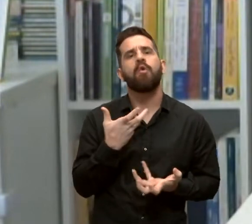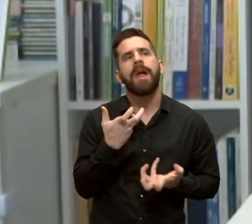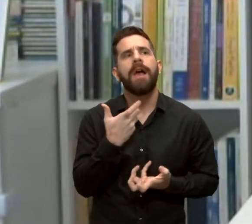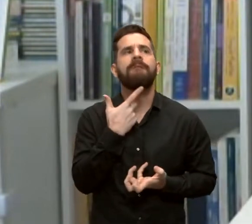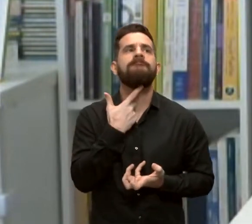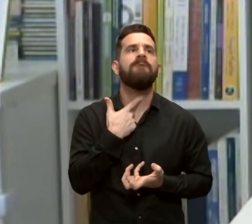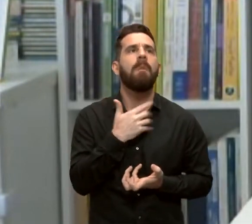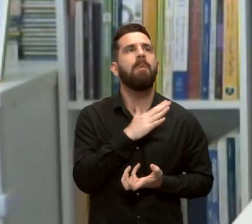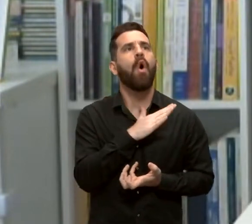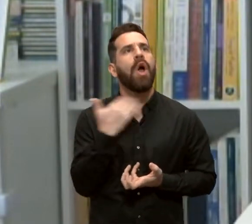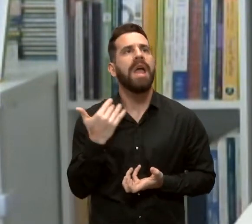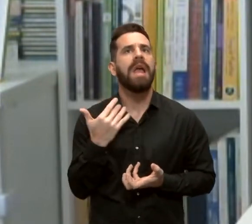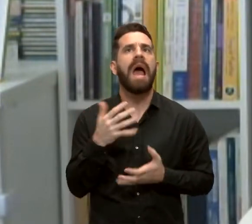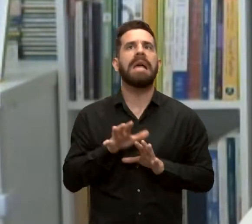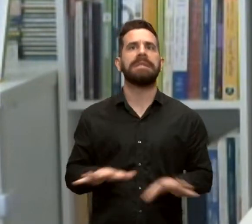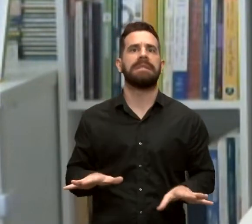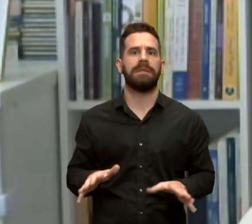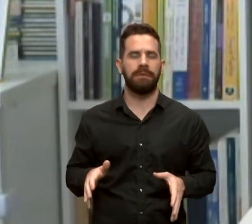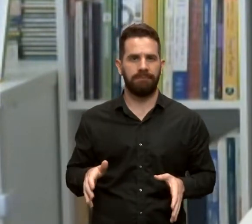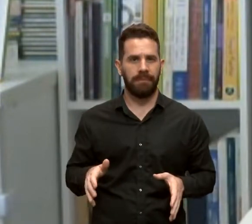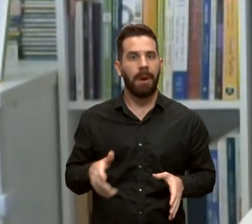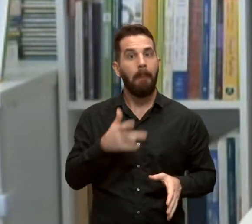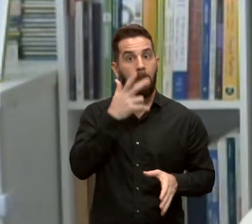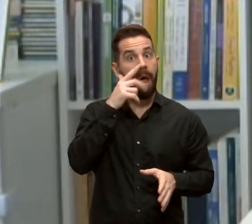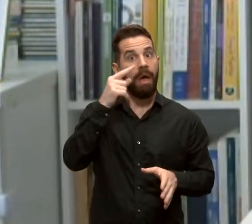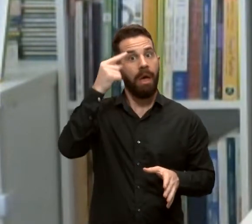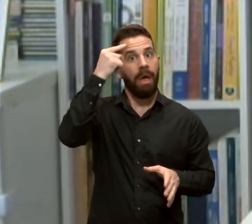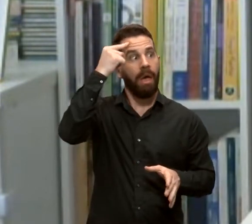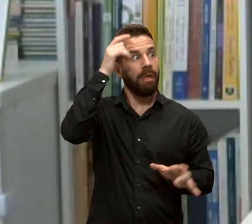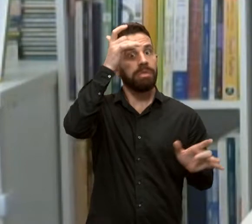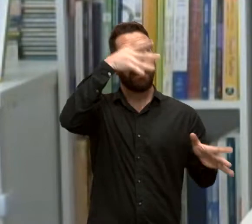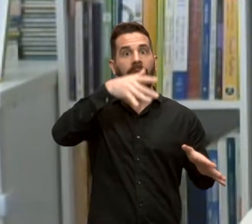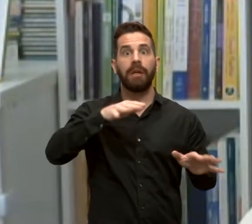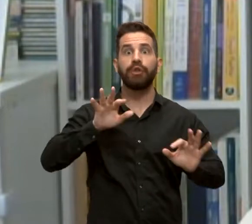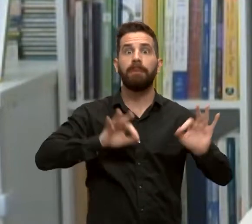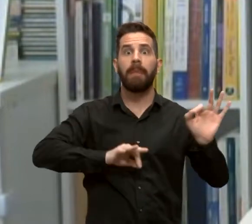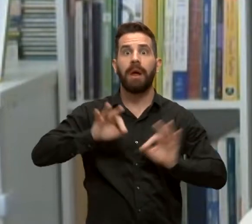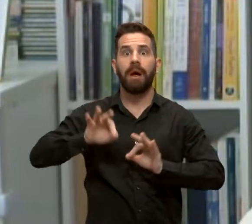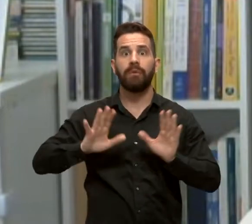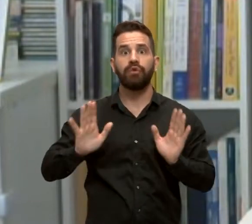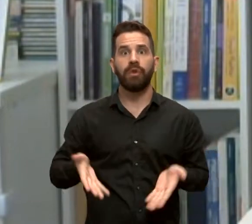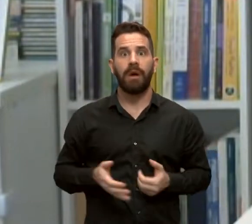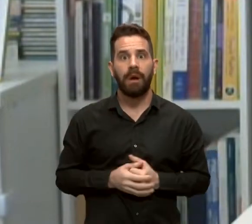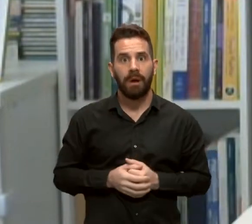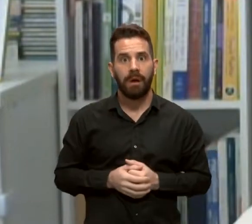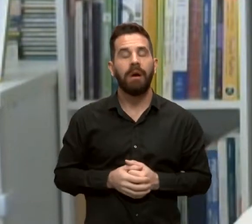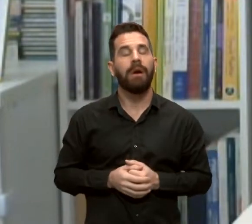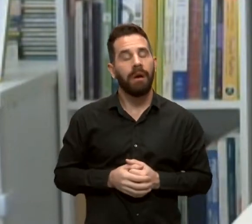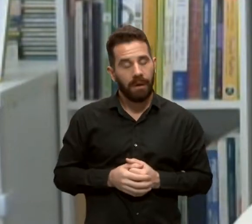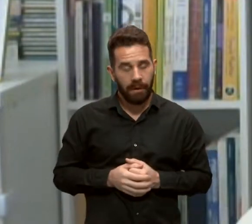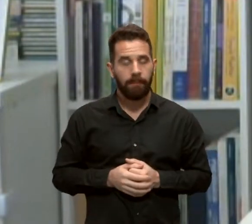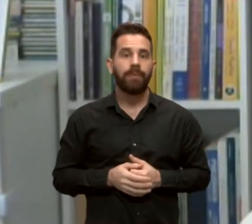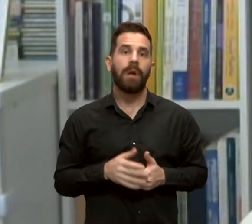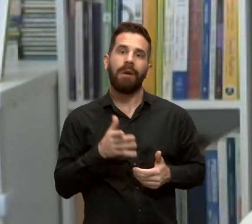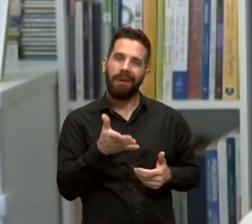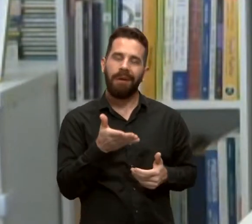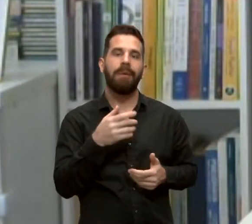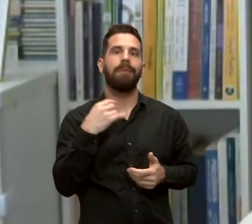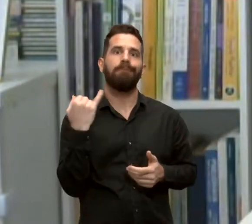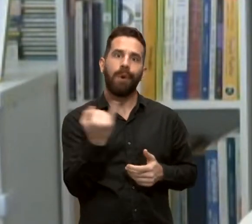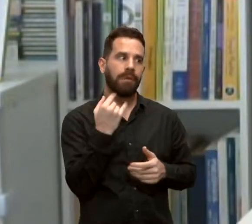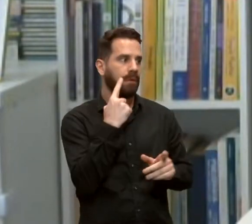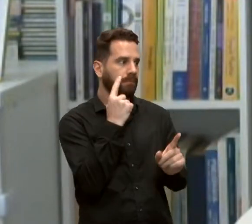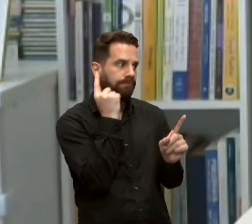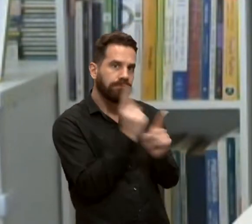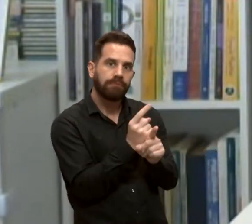plano existente, né? Então, isso tudo é muito importante, essa identificação desse momento, porque, na